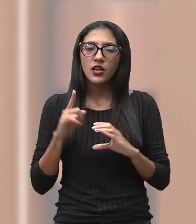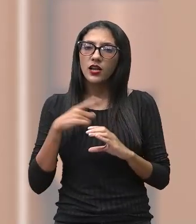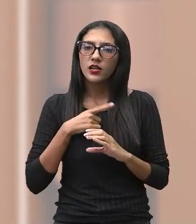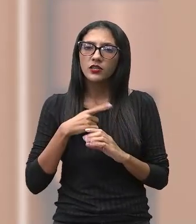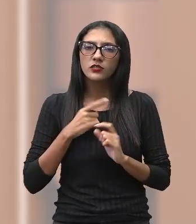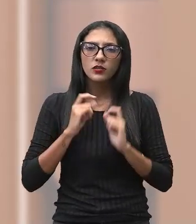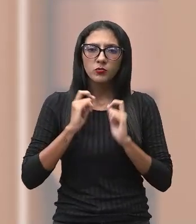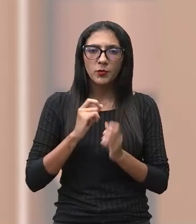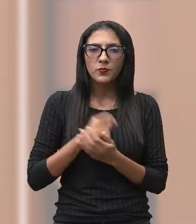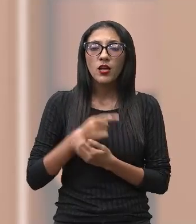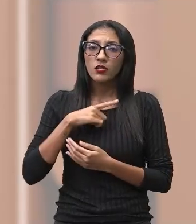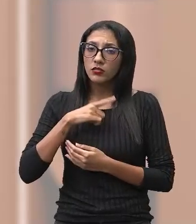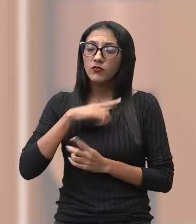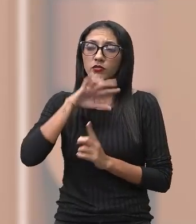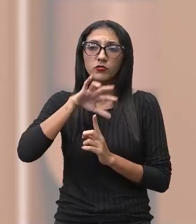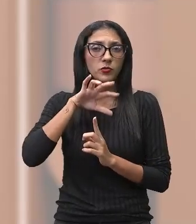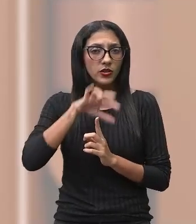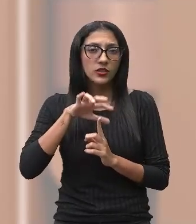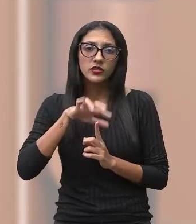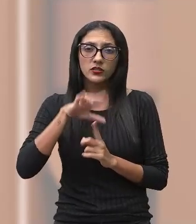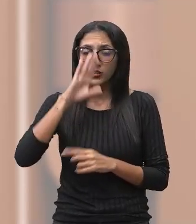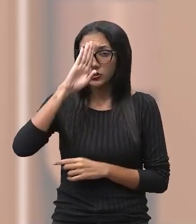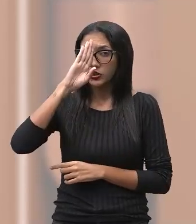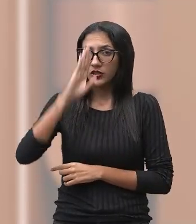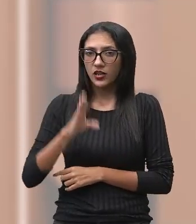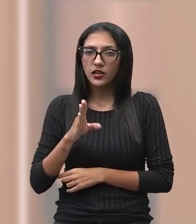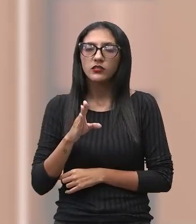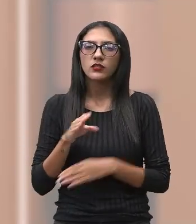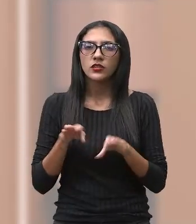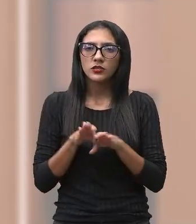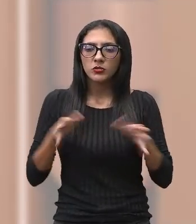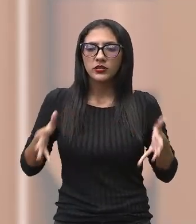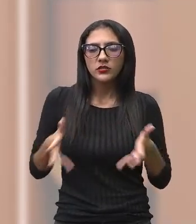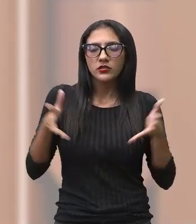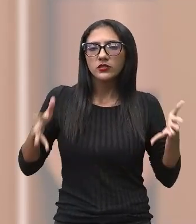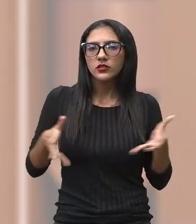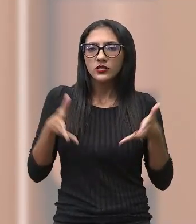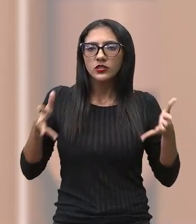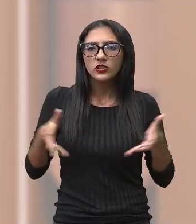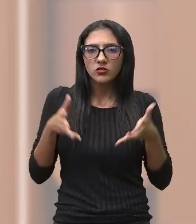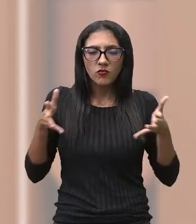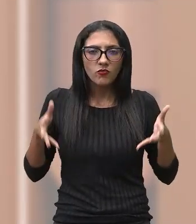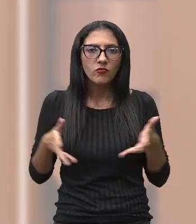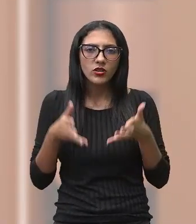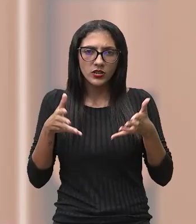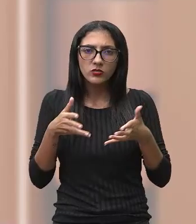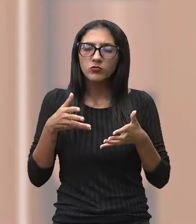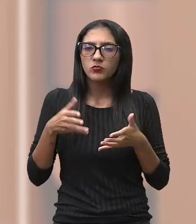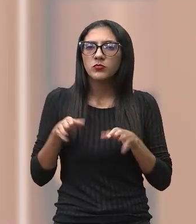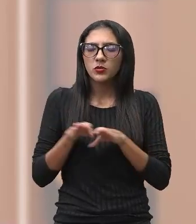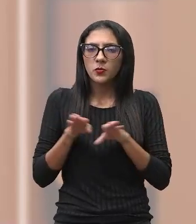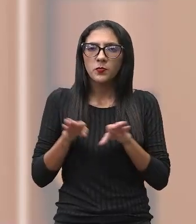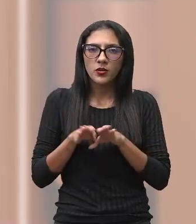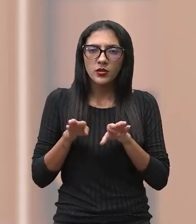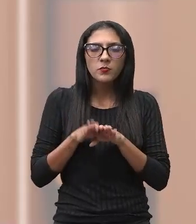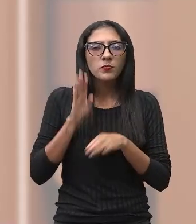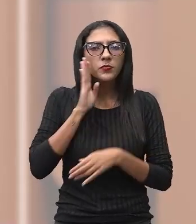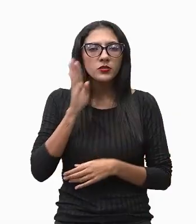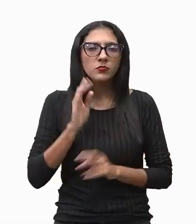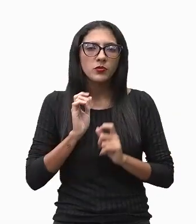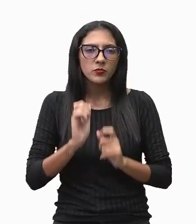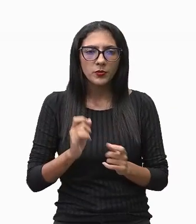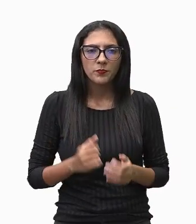foram influenciando, né, elas foram motivando, elas motivaram, na verdade,